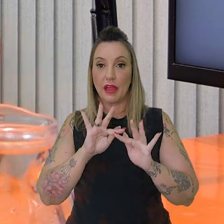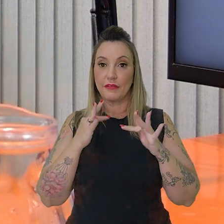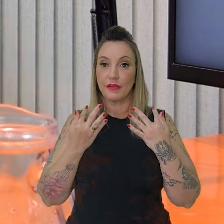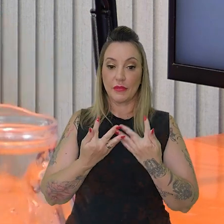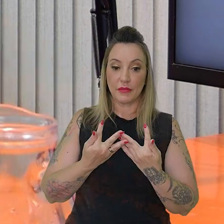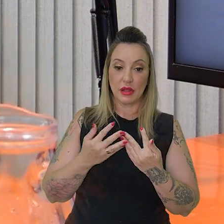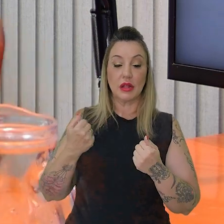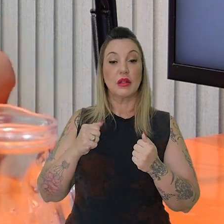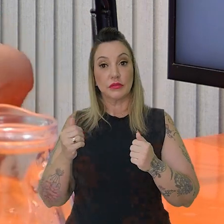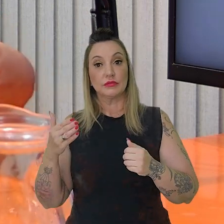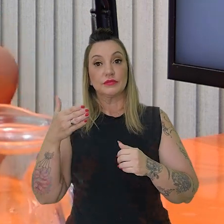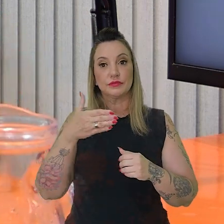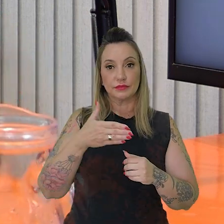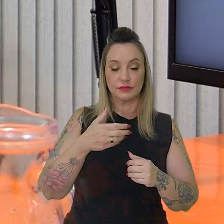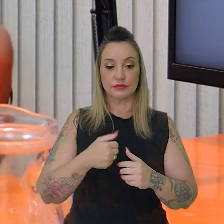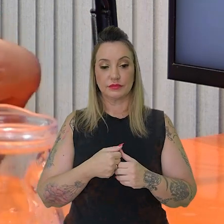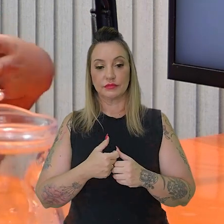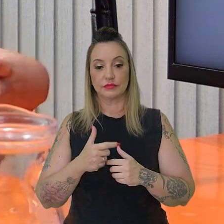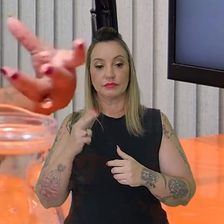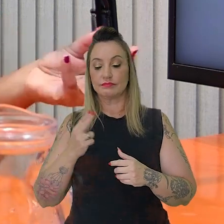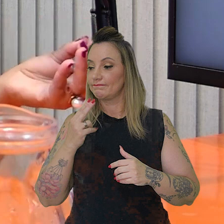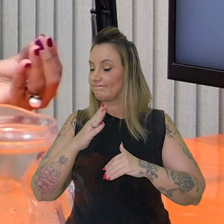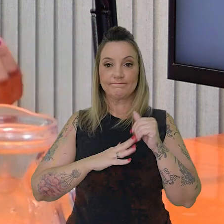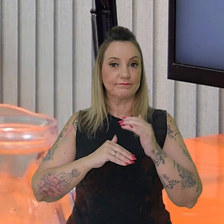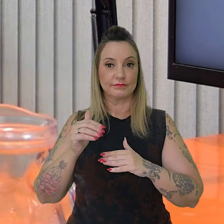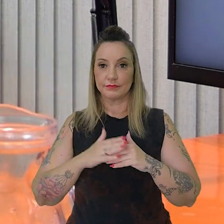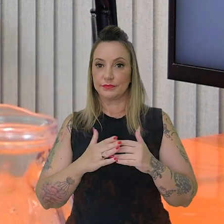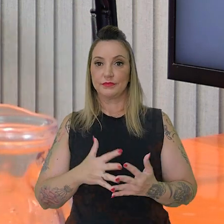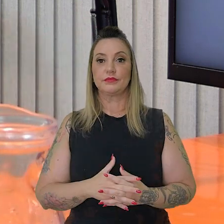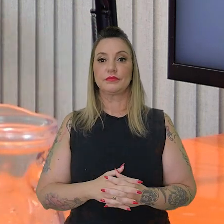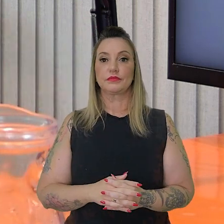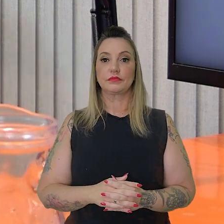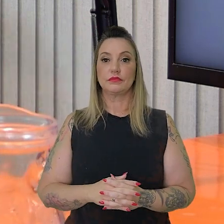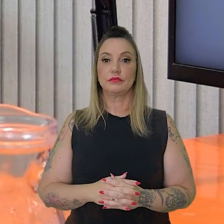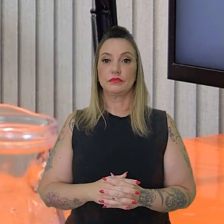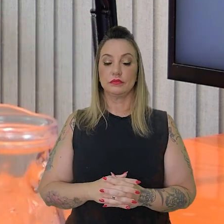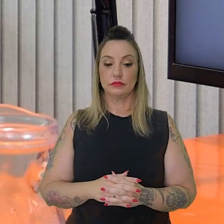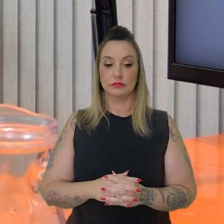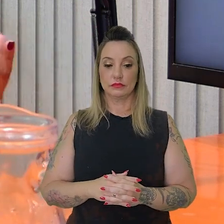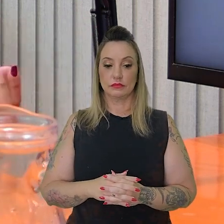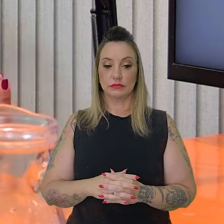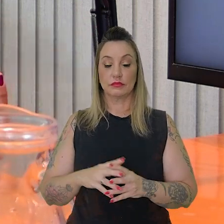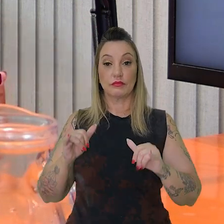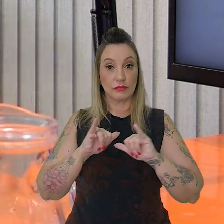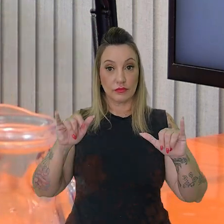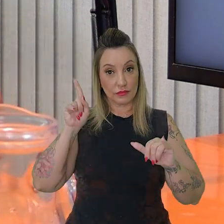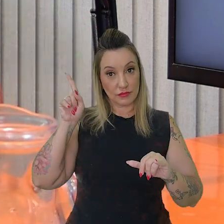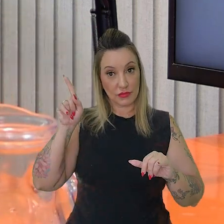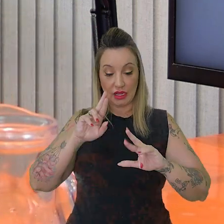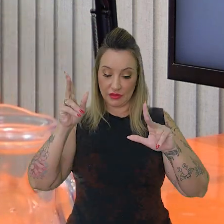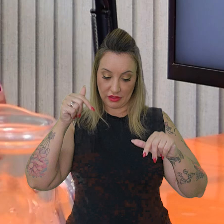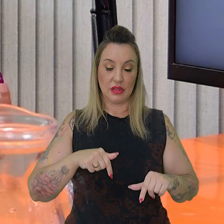mesmo preciso estar com a minha família não tô cabendo nessa profissão o comercial de lá é muito diferente do comercial